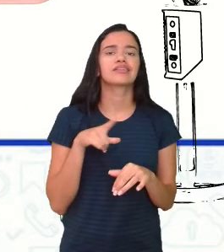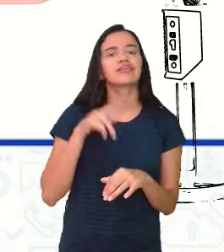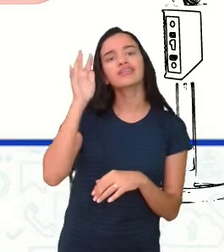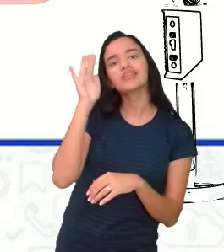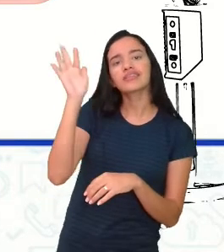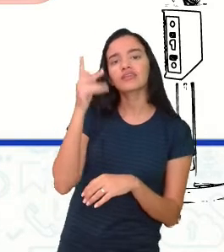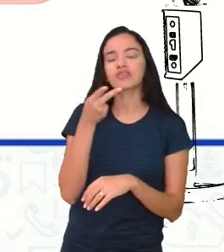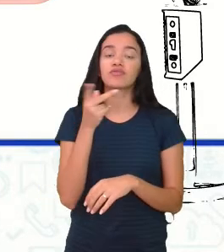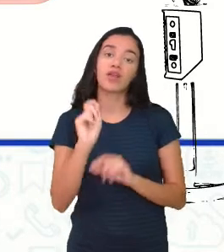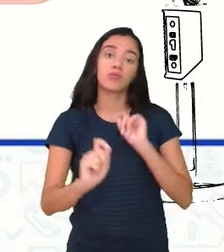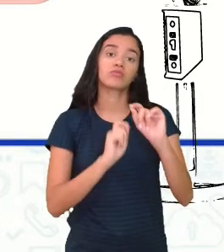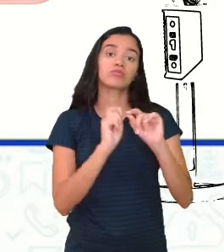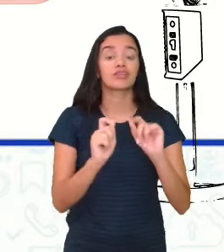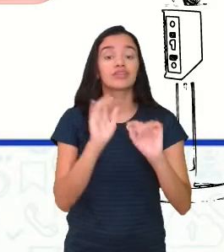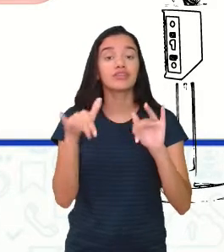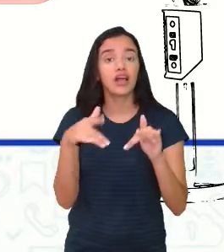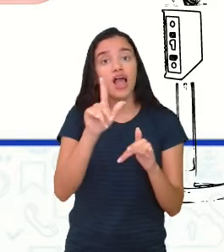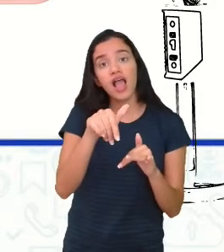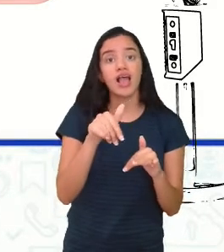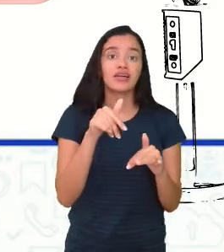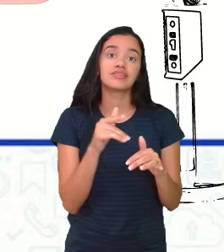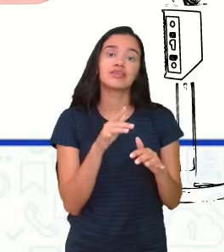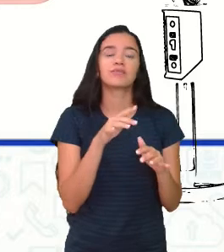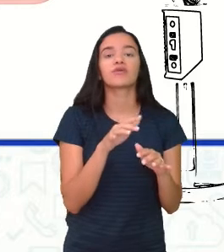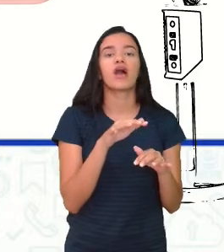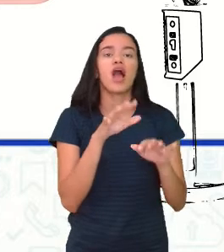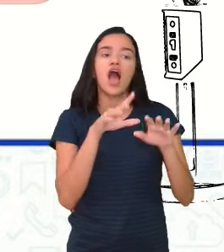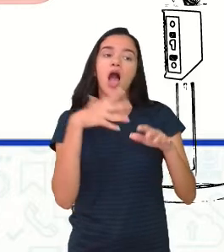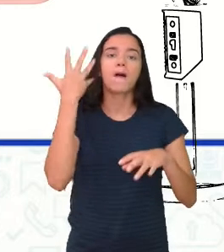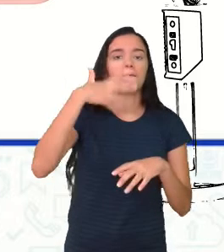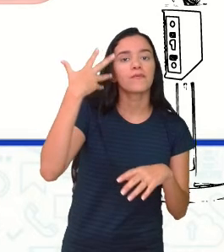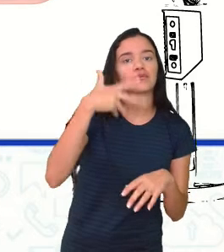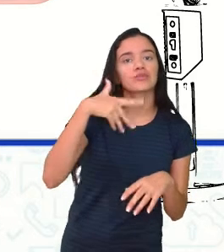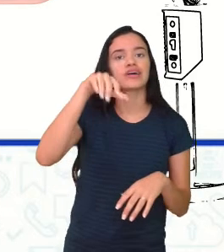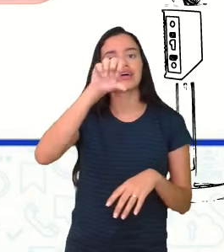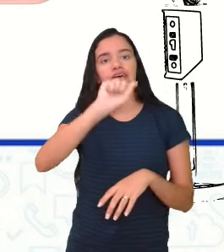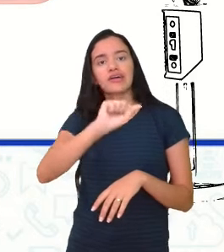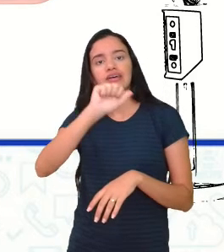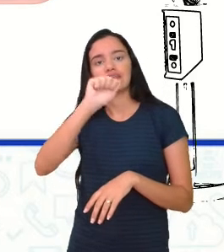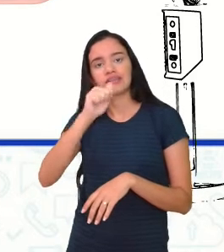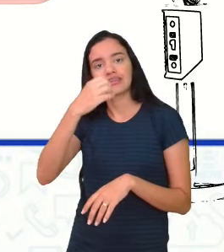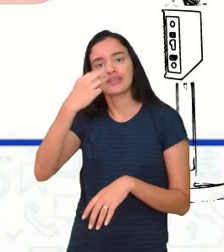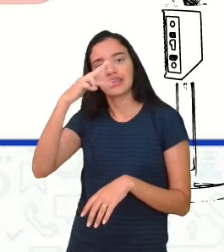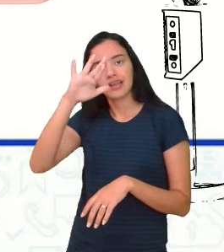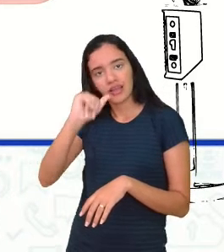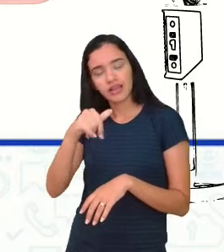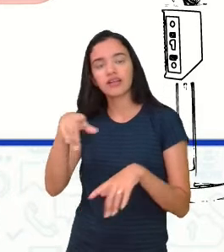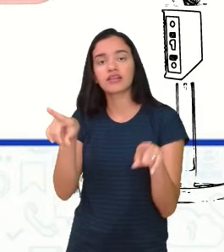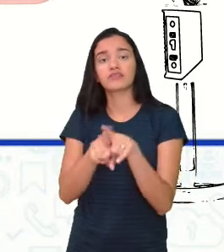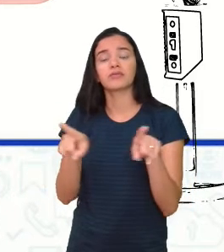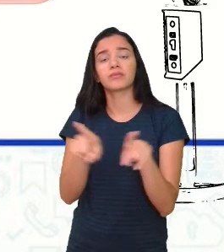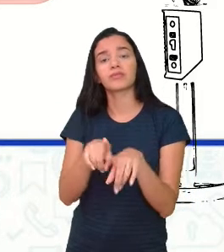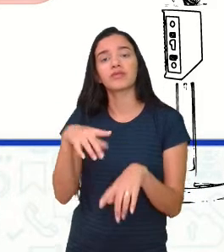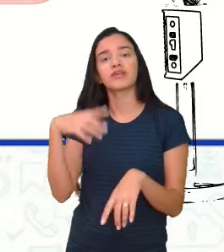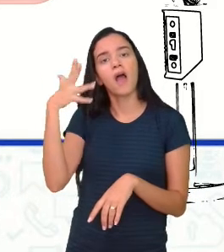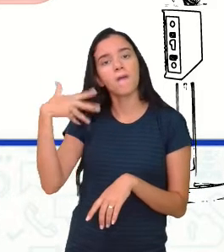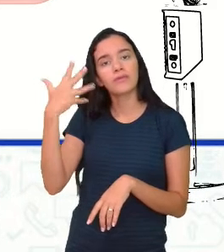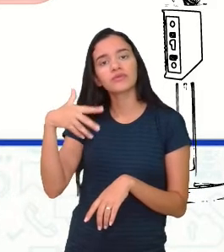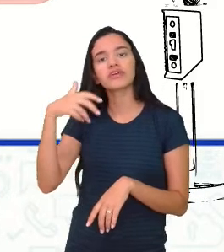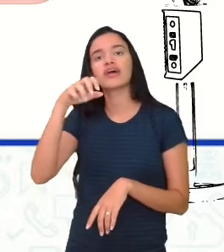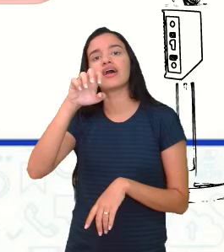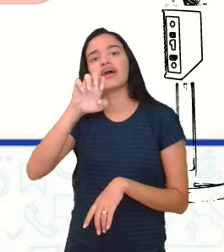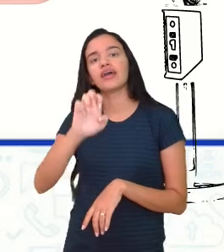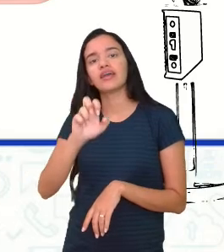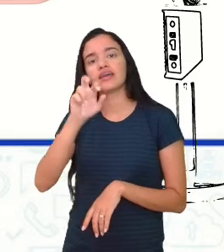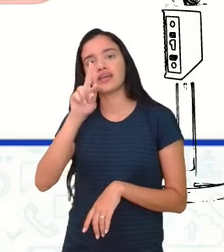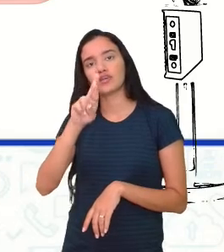não, você tirou a música sacra, tirou a música erudita, a música clássica, o que ficar é a música popular.